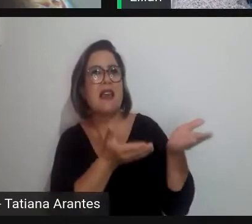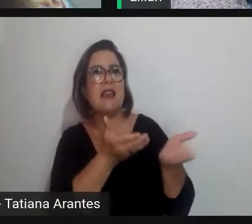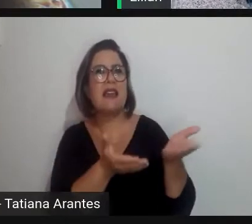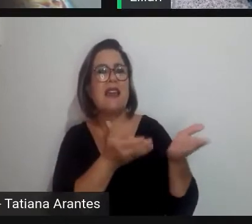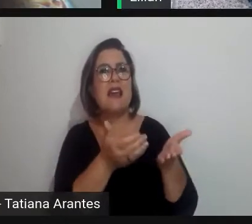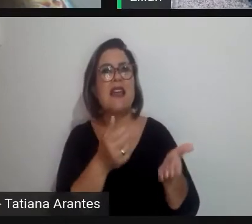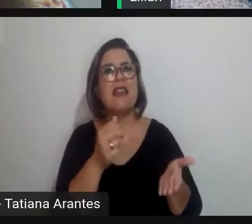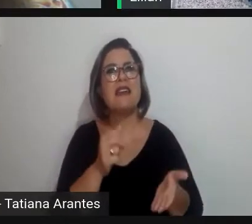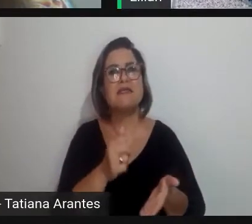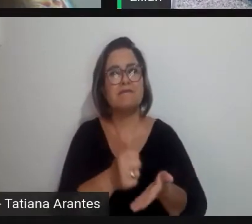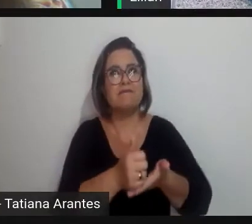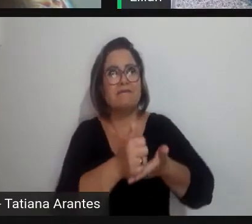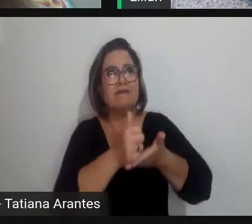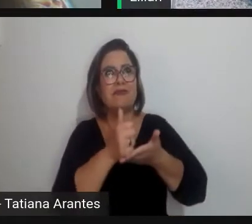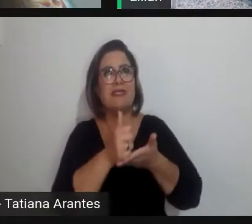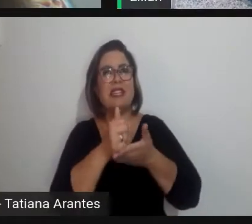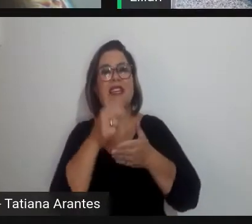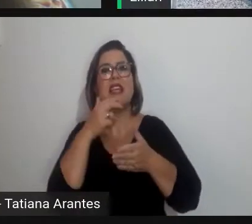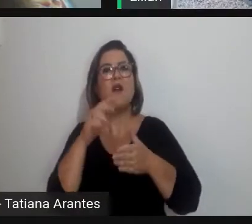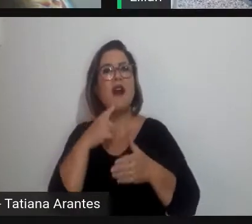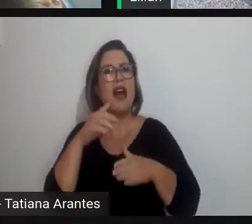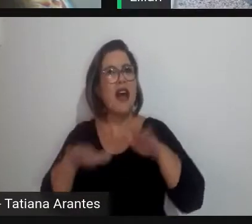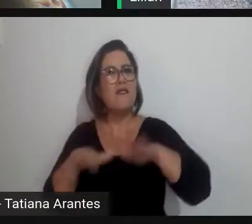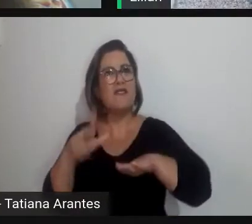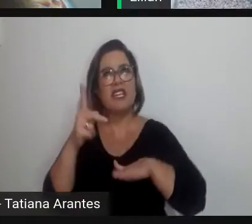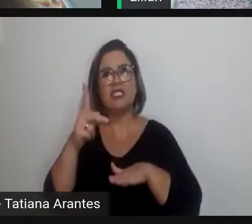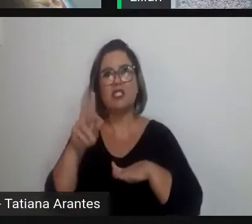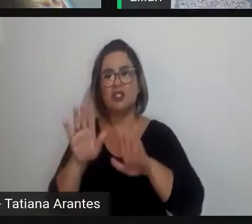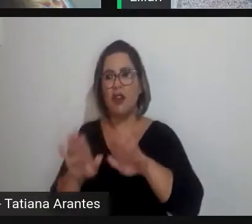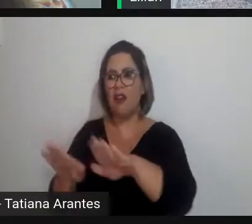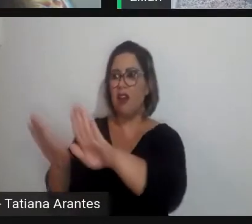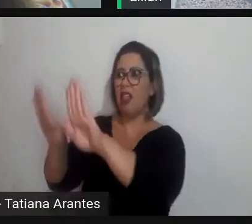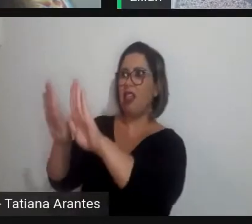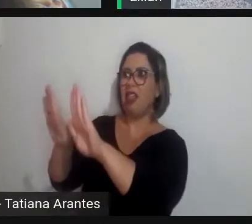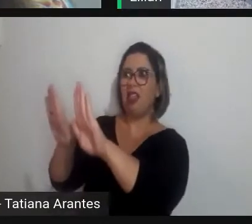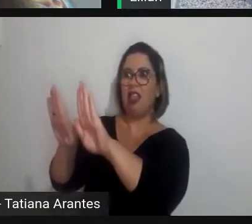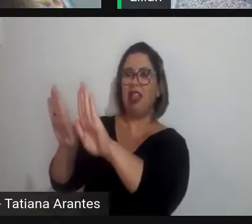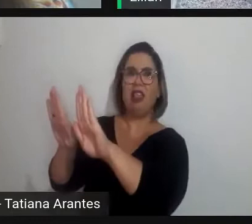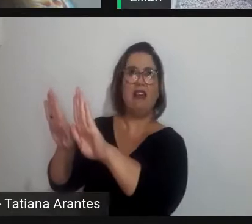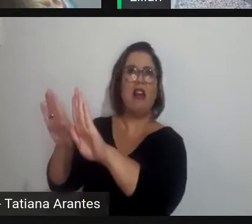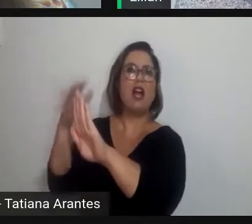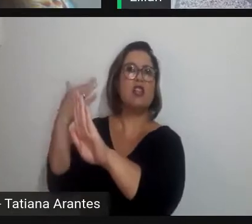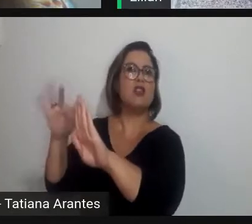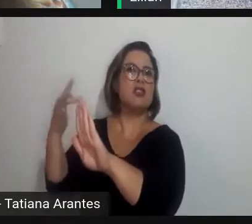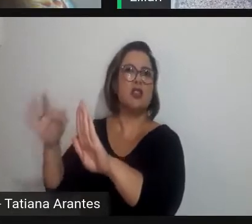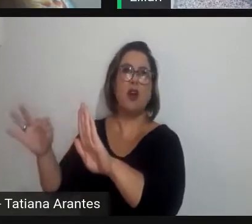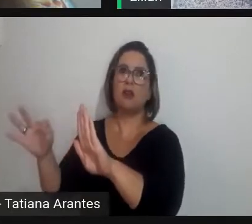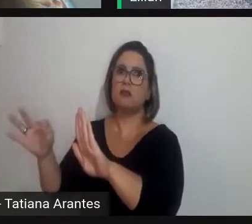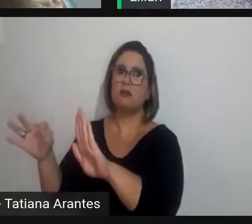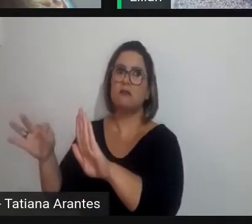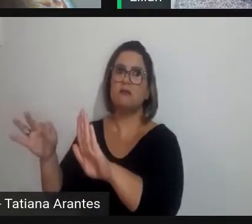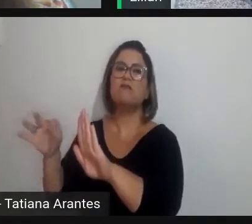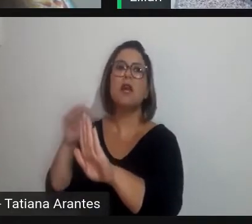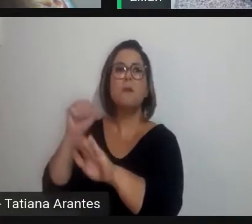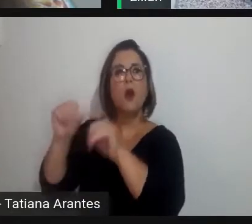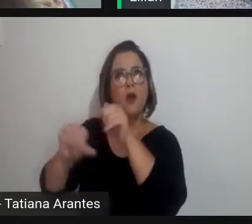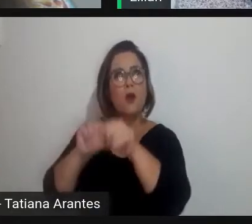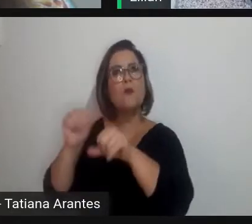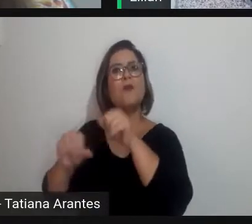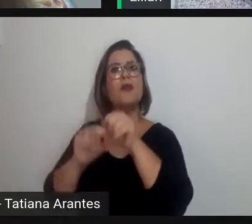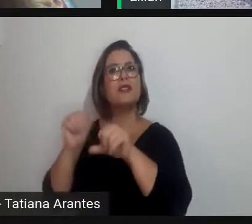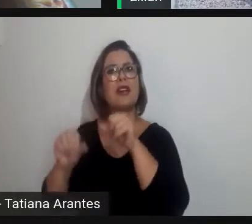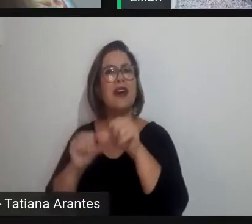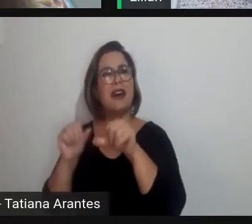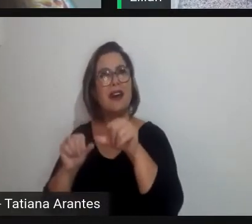pé, eles só inclinam. Gente, esse não serve para nada. Tá? Porque o mais importante é